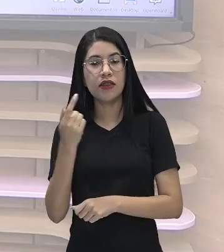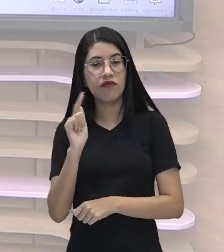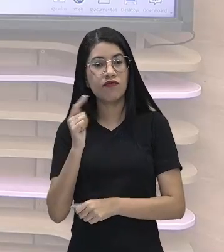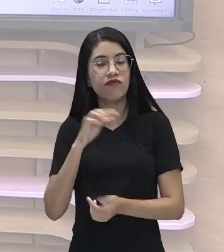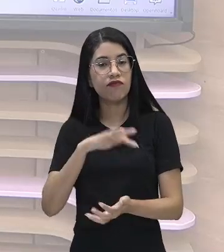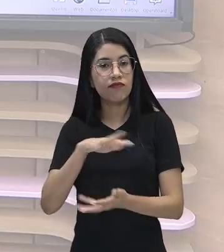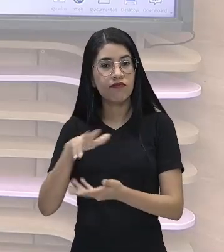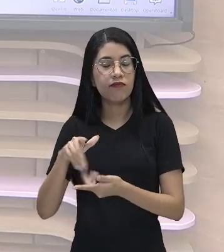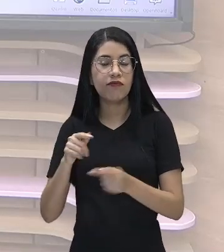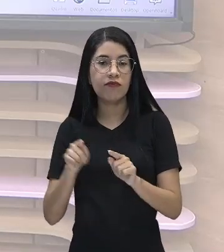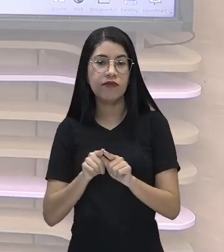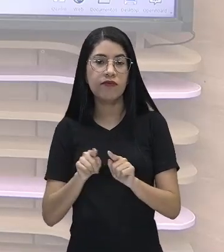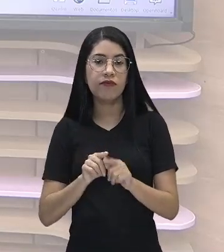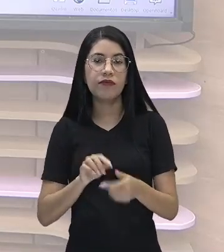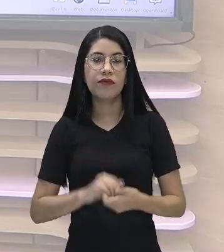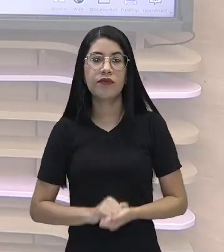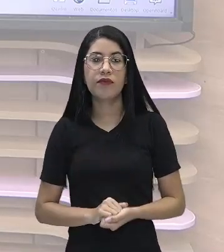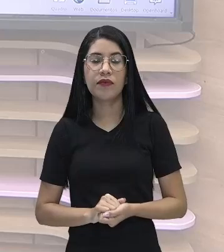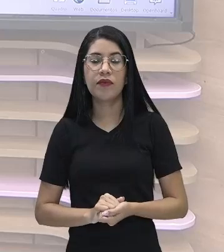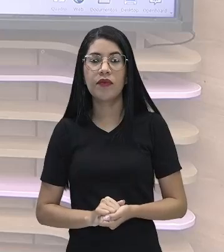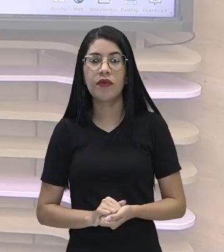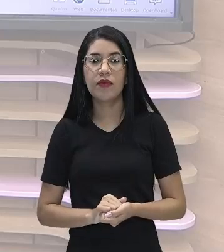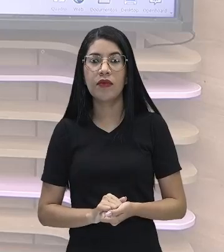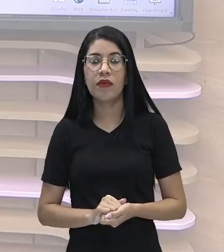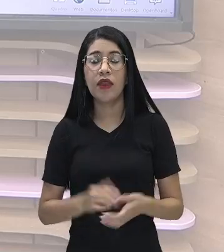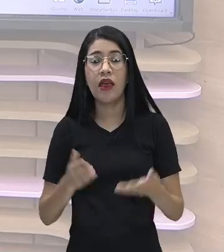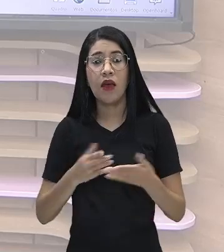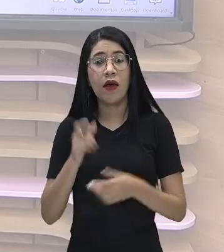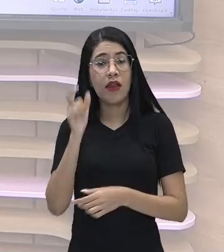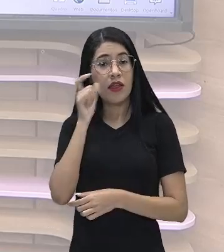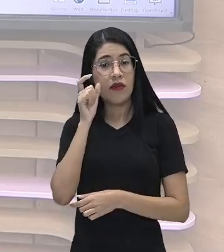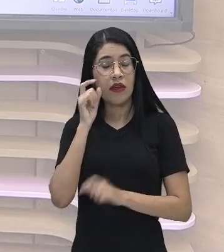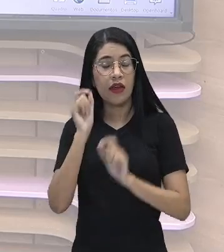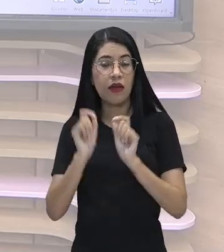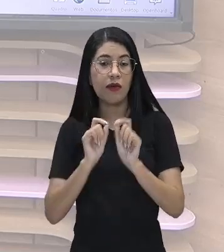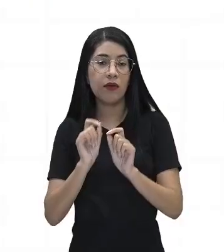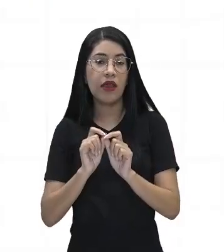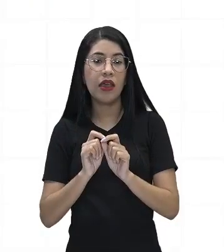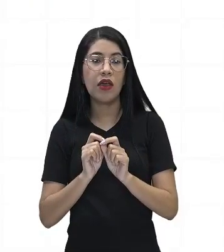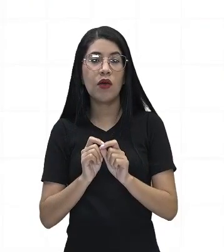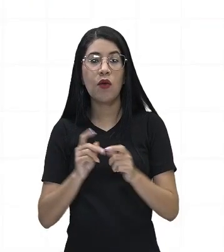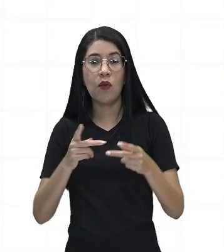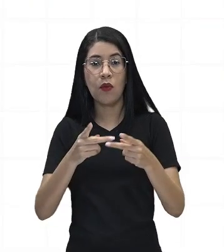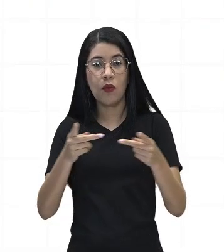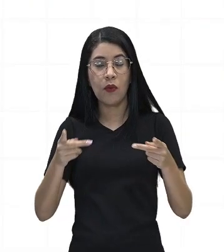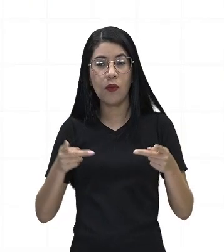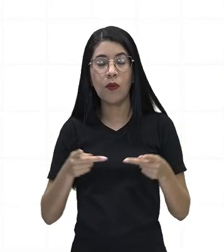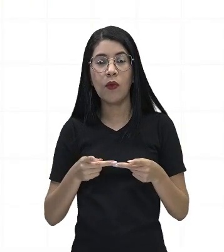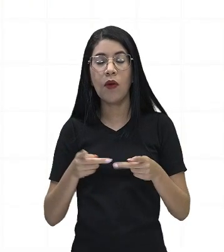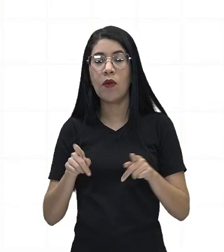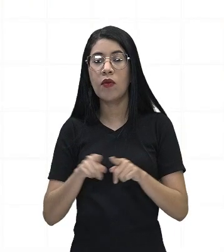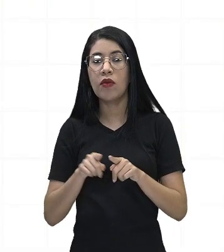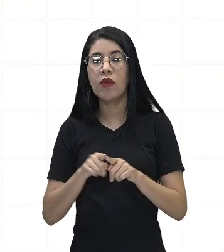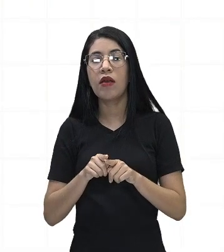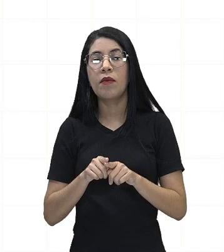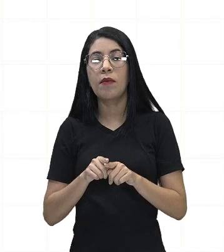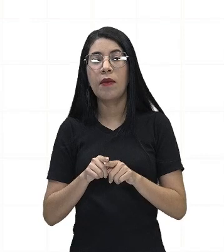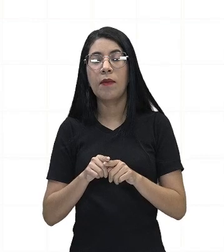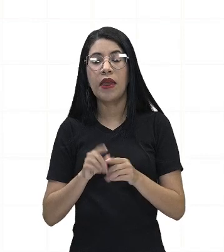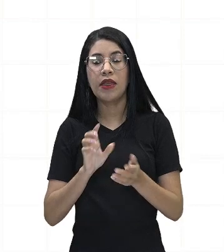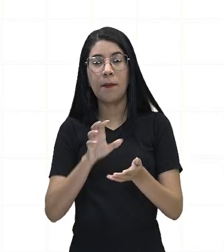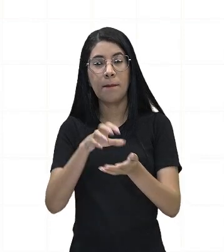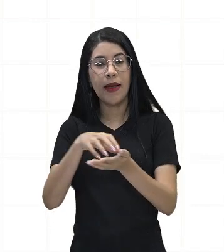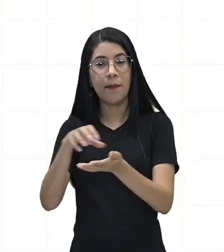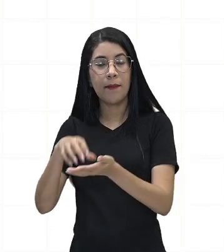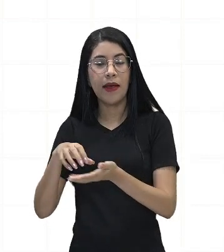geografia. E aí a gente vai dar uma olhada aí sobre o gráfico de setor, que também é conhecido como gráfico